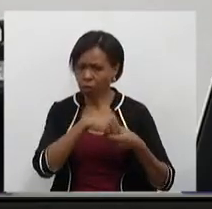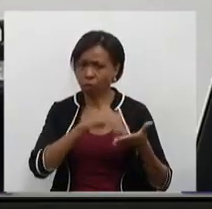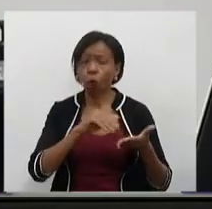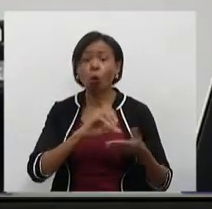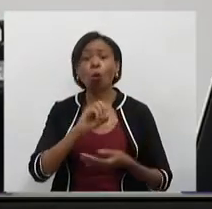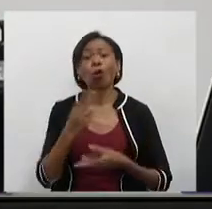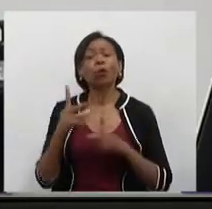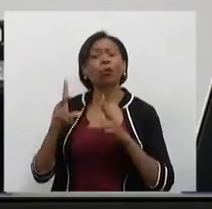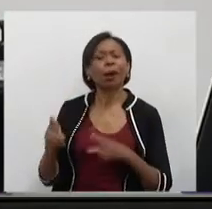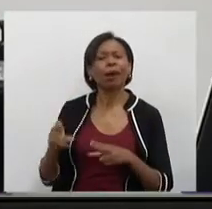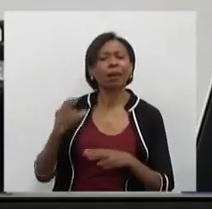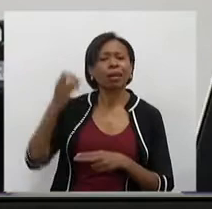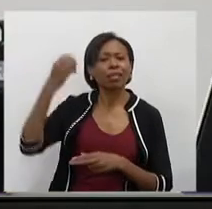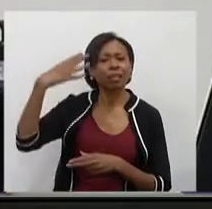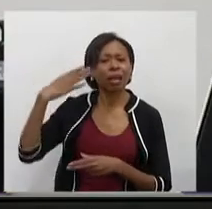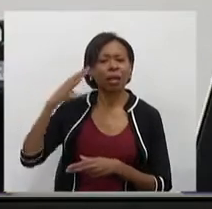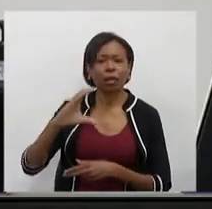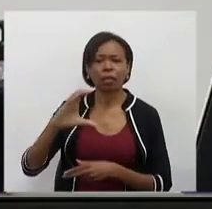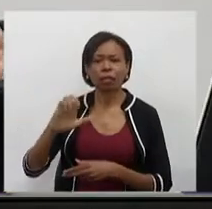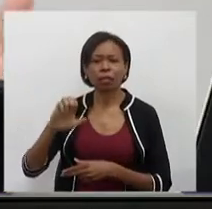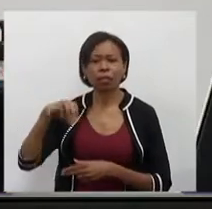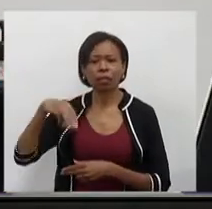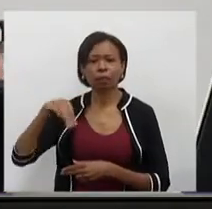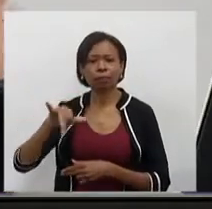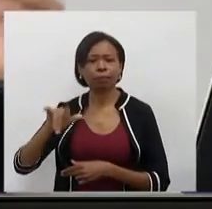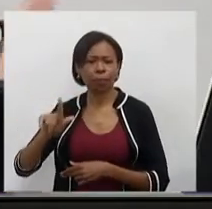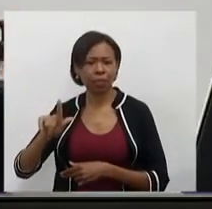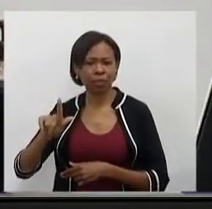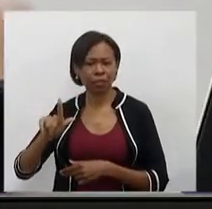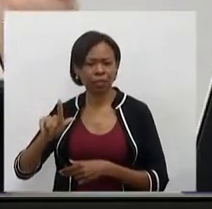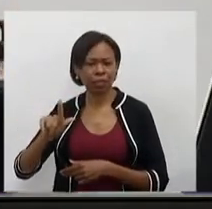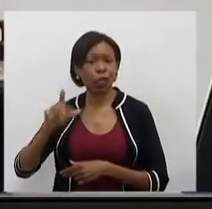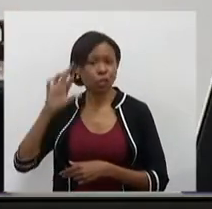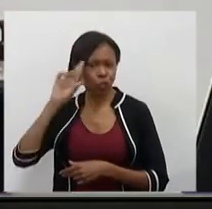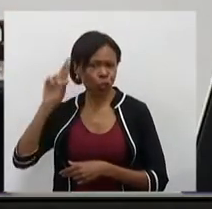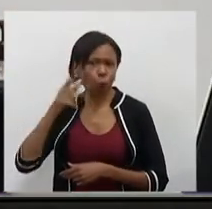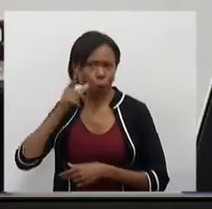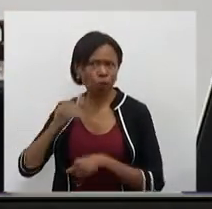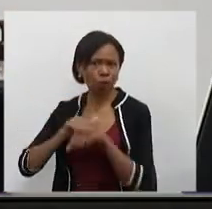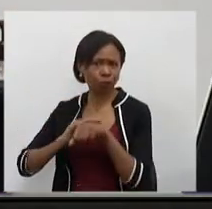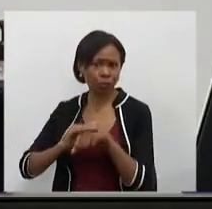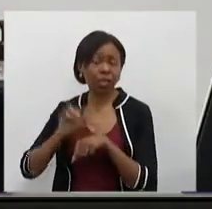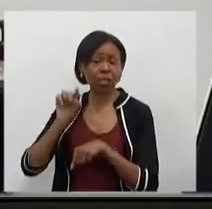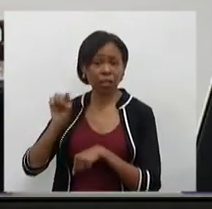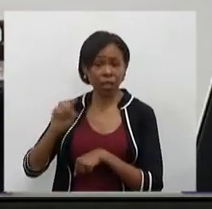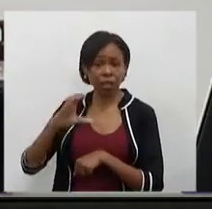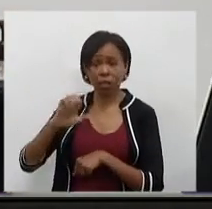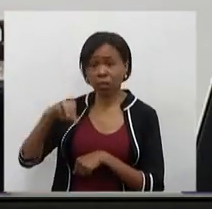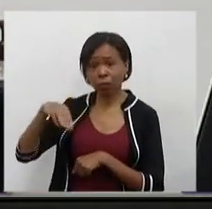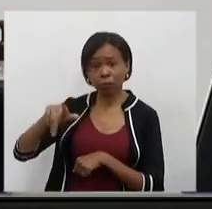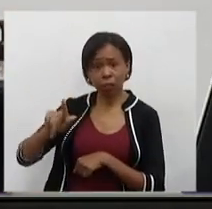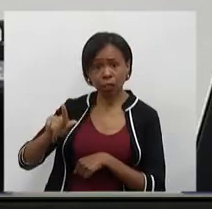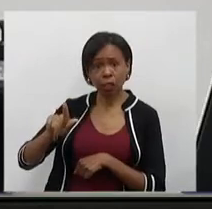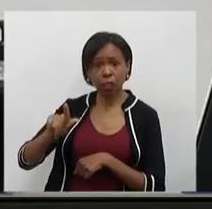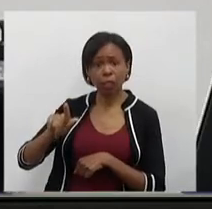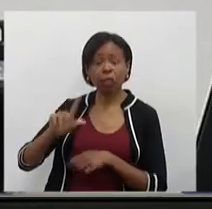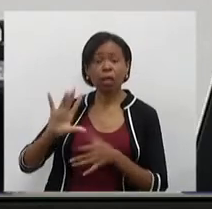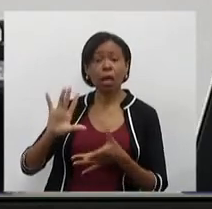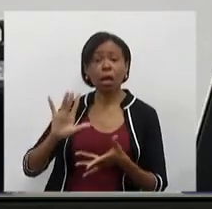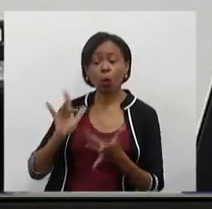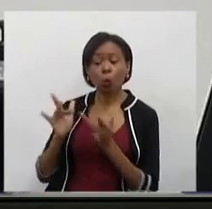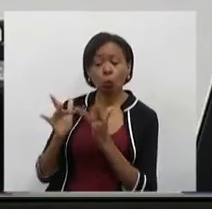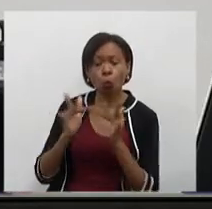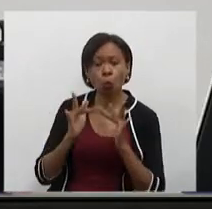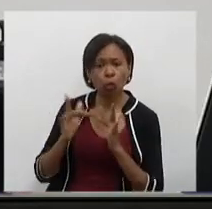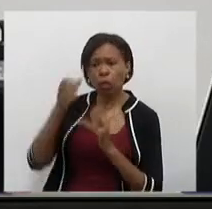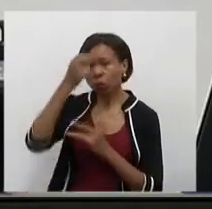da CEMIG, e a CEMIG está com o setor ligando para todos os prefeitos e levantando quantas unidades de